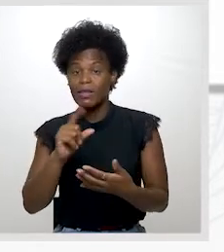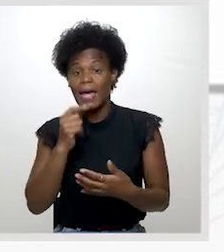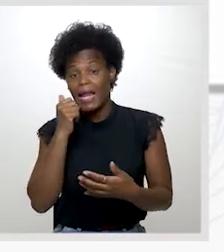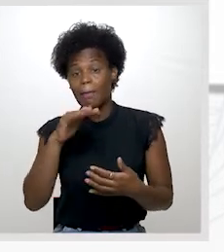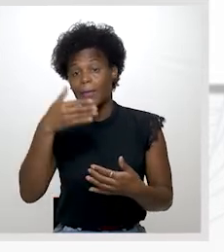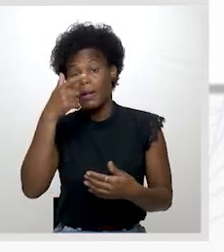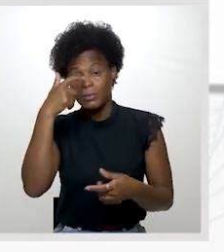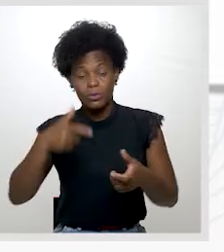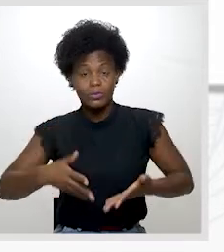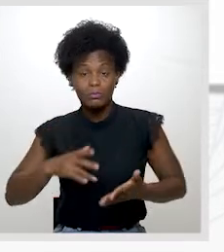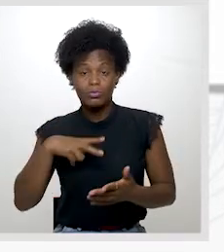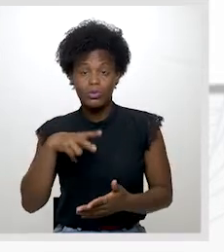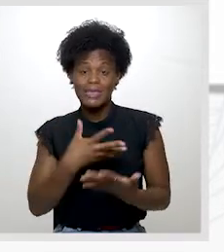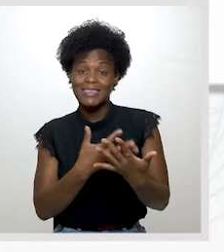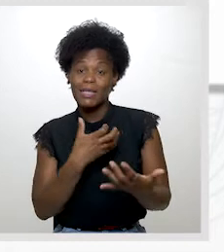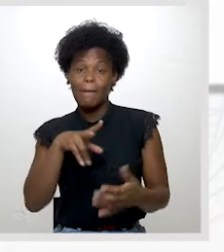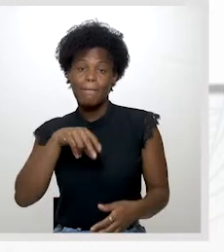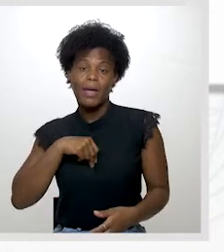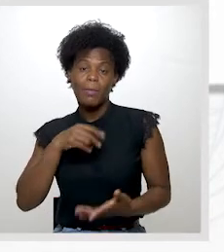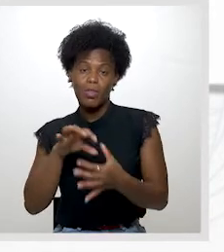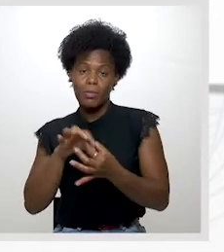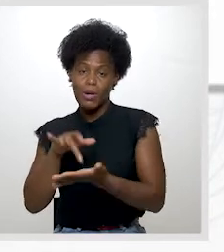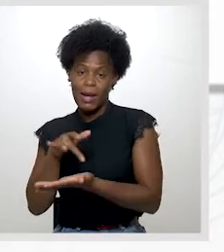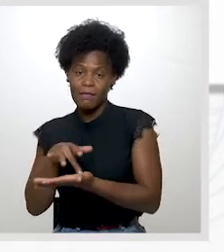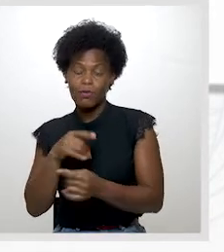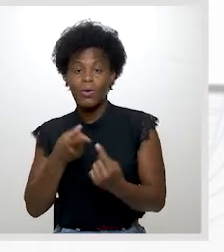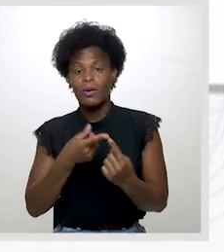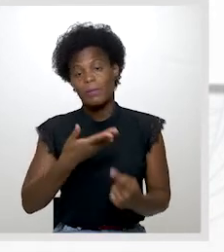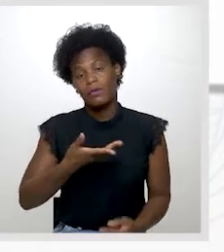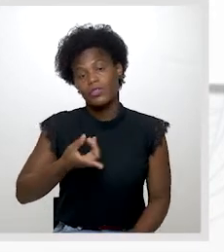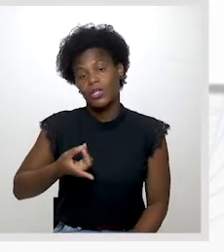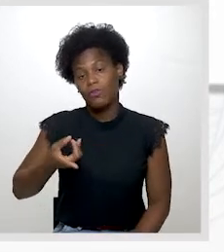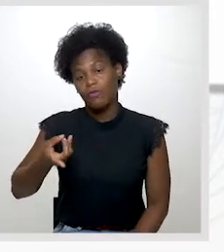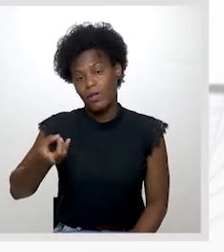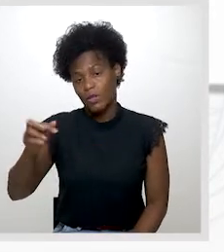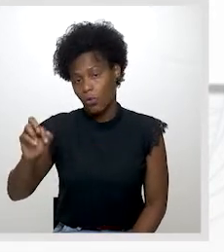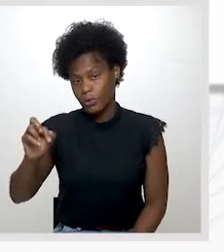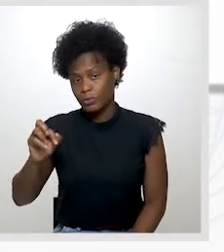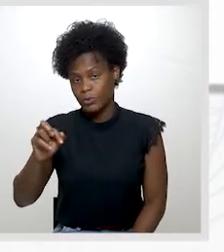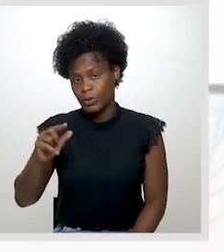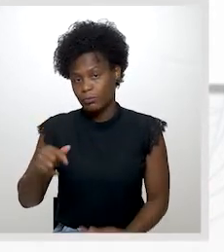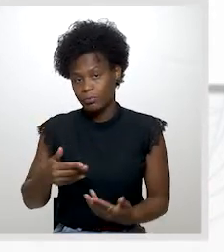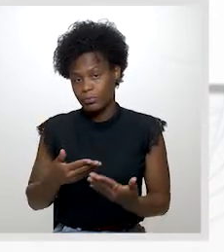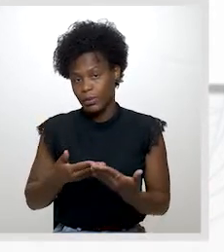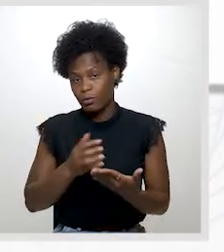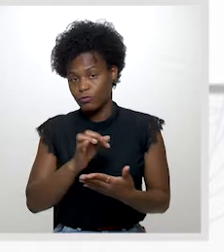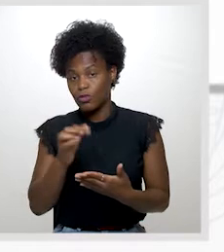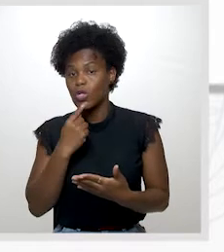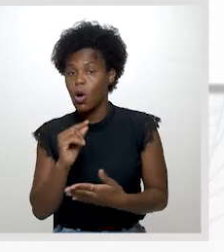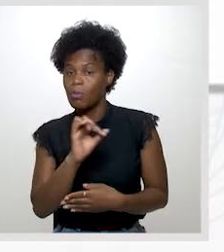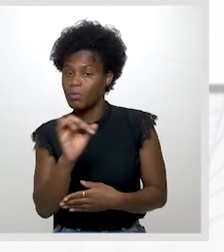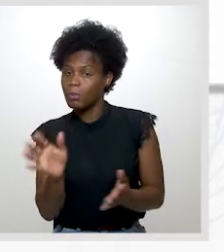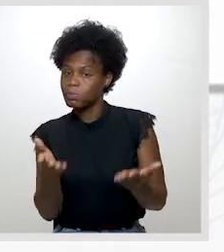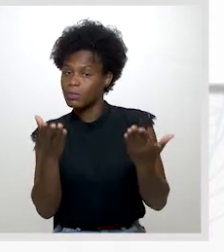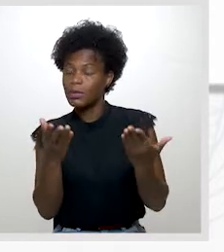autor português distinguido com o Prémio Nobel da Literatura em 1998, consagrando, no seu